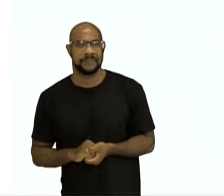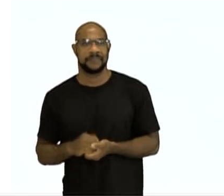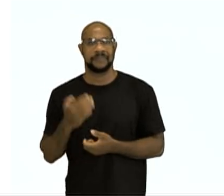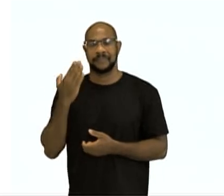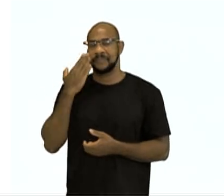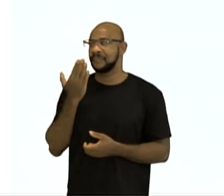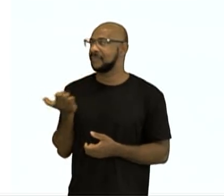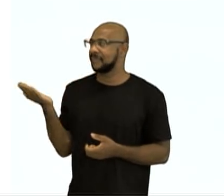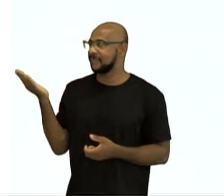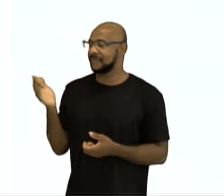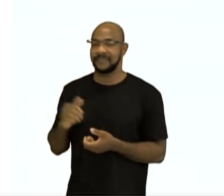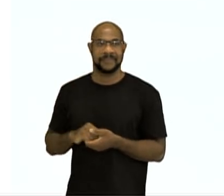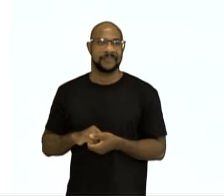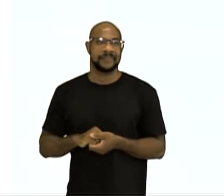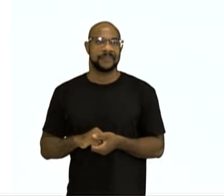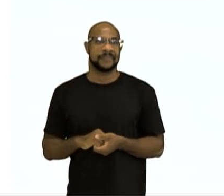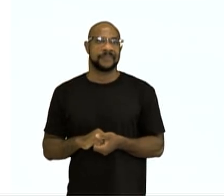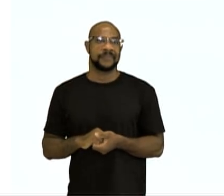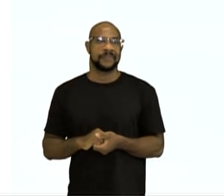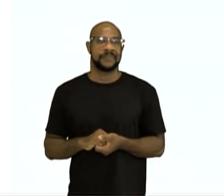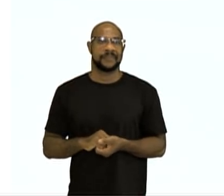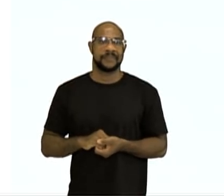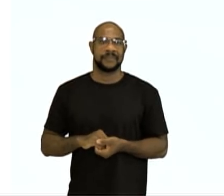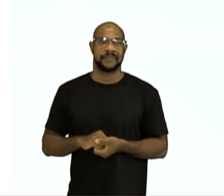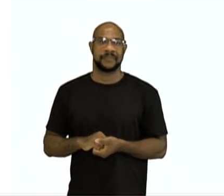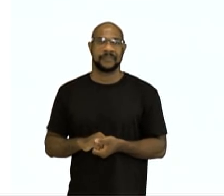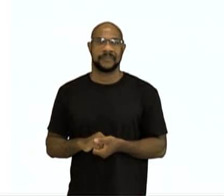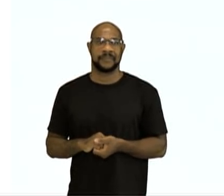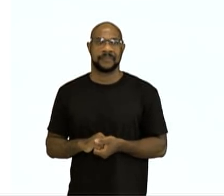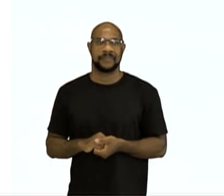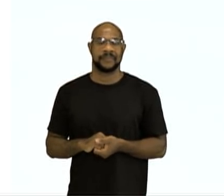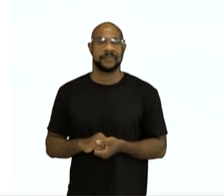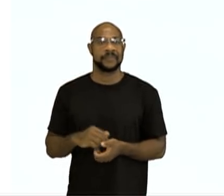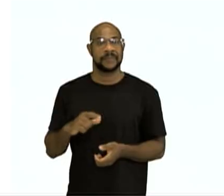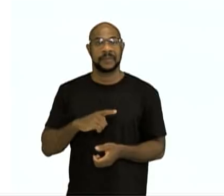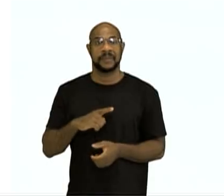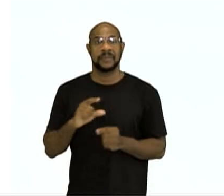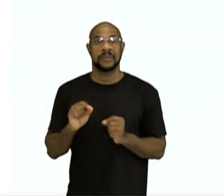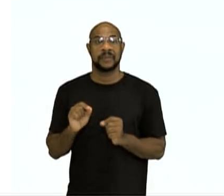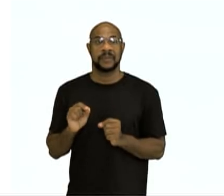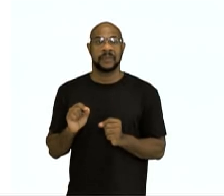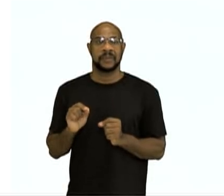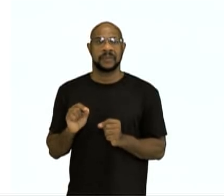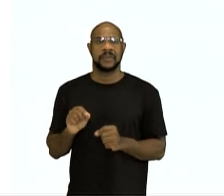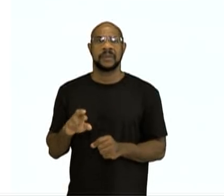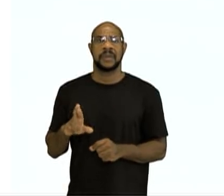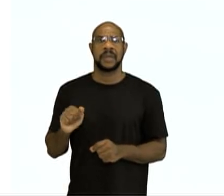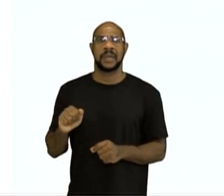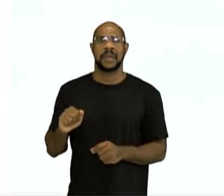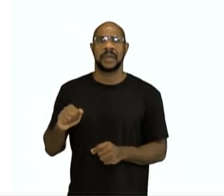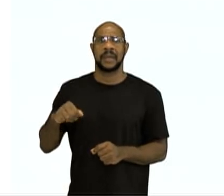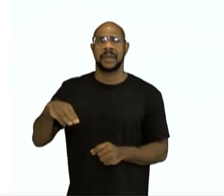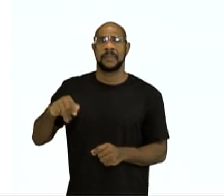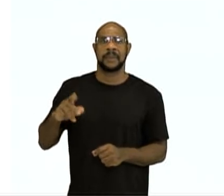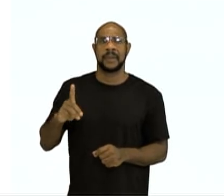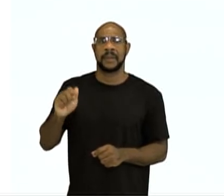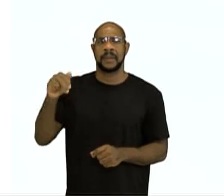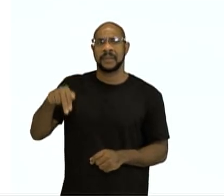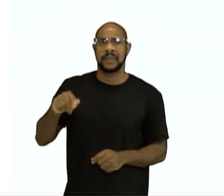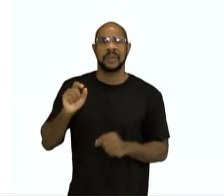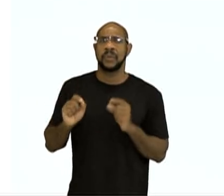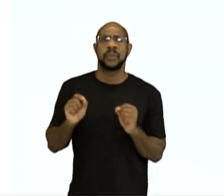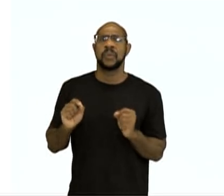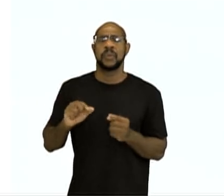o único que é afetado, o único time afetado pelo Ramadã. O que, que é isso, gente? O que, que o Ramadã está